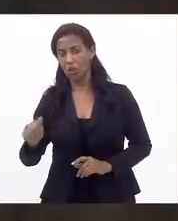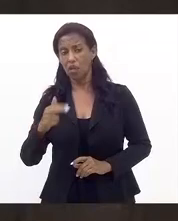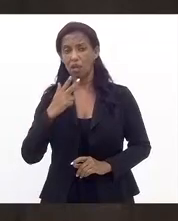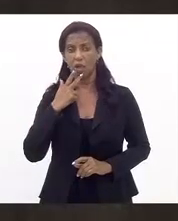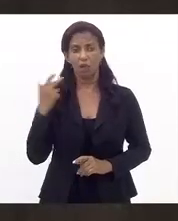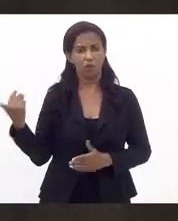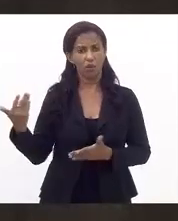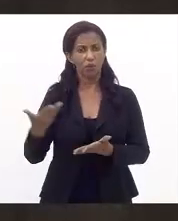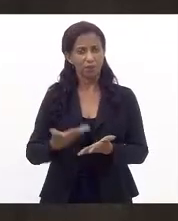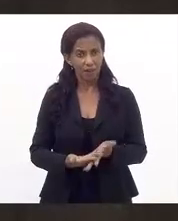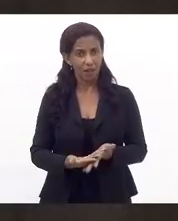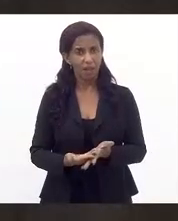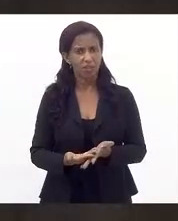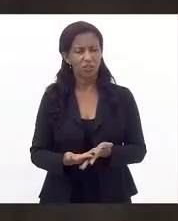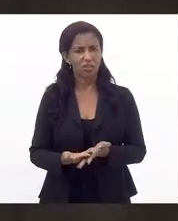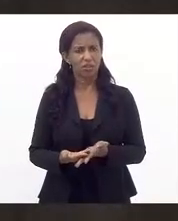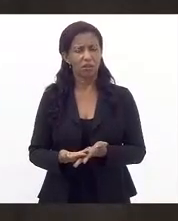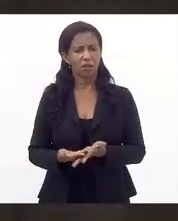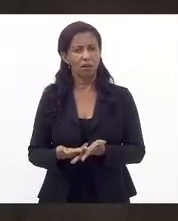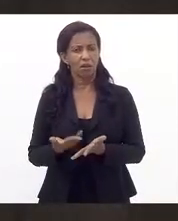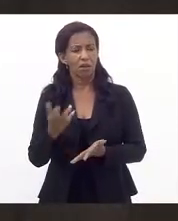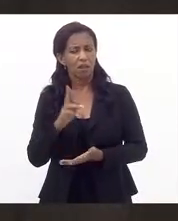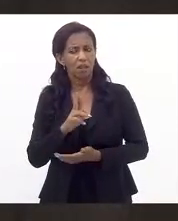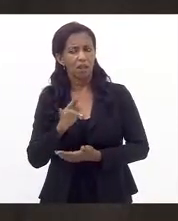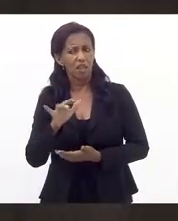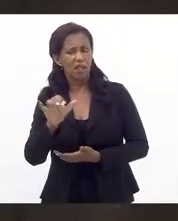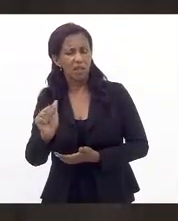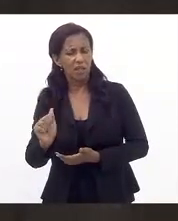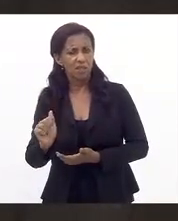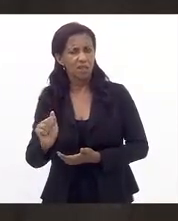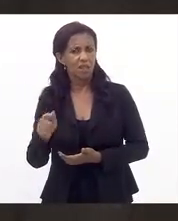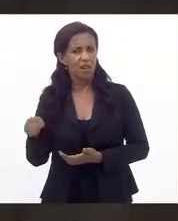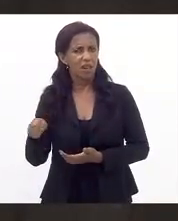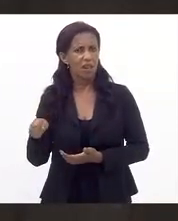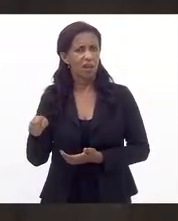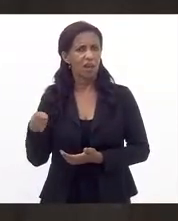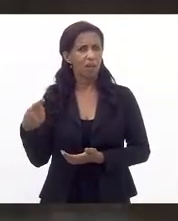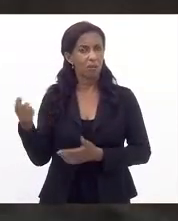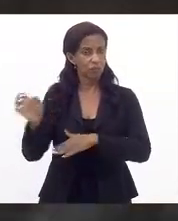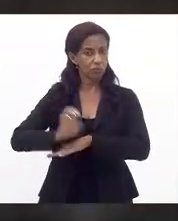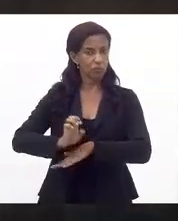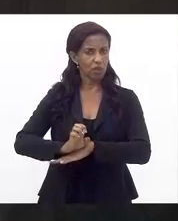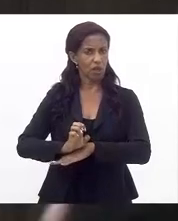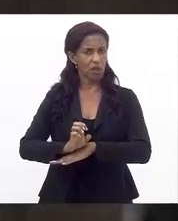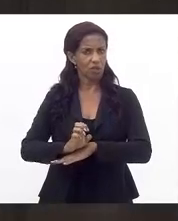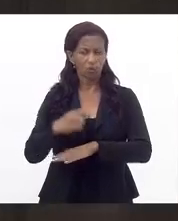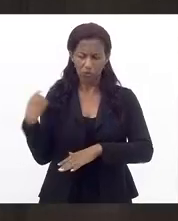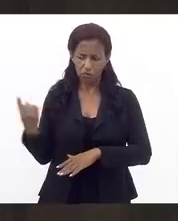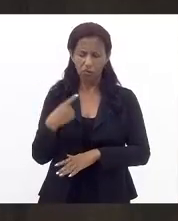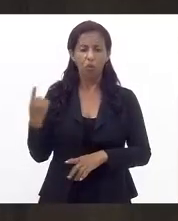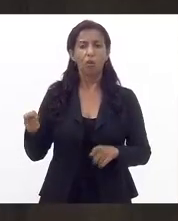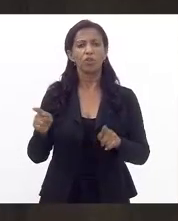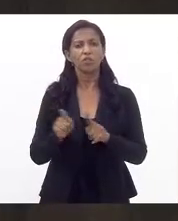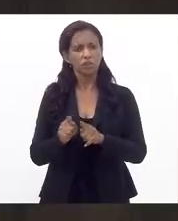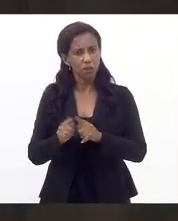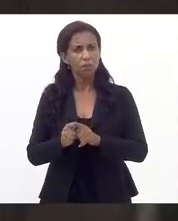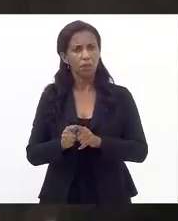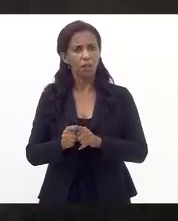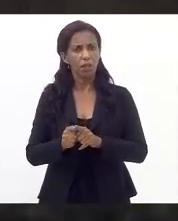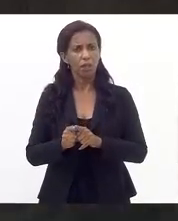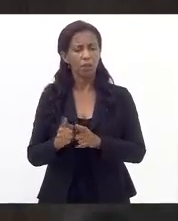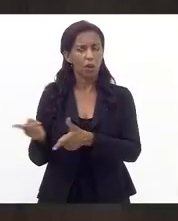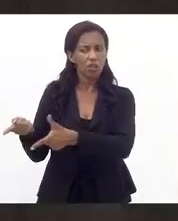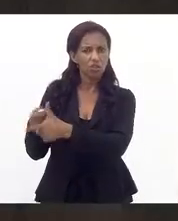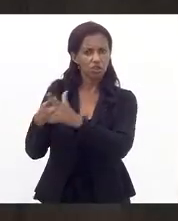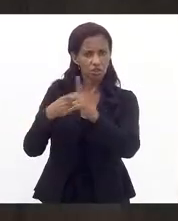que ele traz receita riqueza para o Estado o oficial de justiça também afinal de contas o um dos créditos inscritos